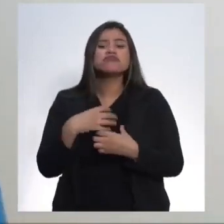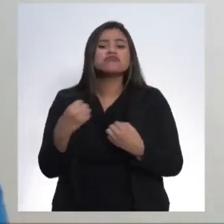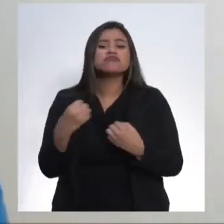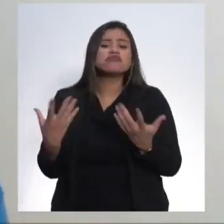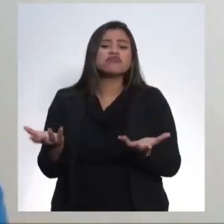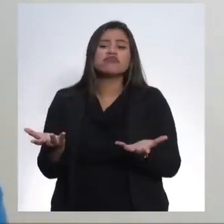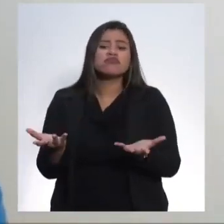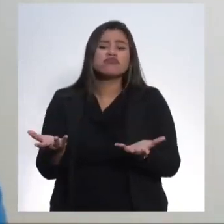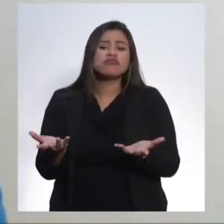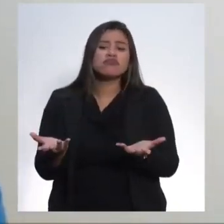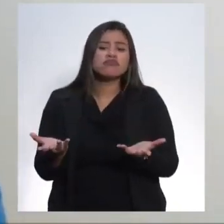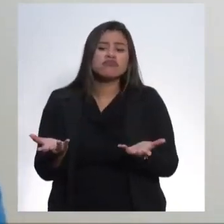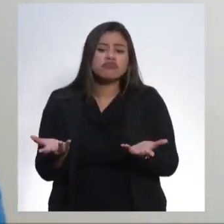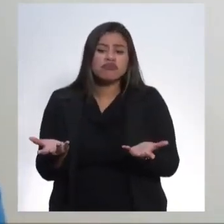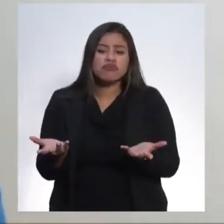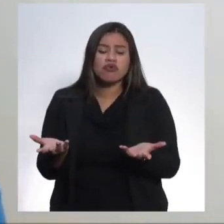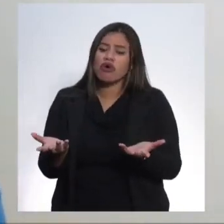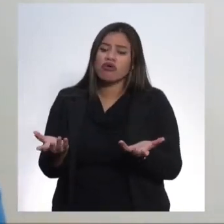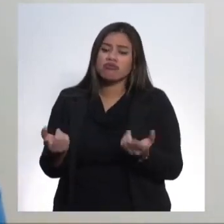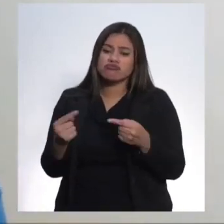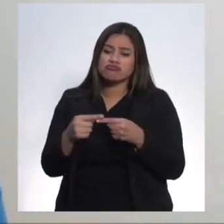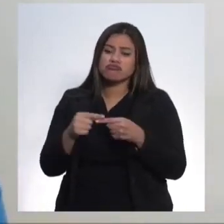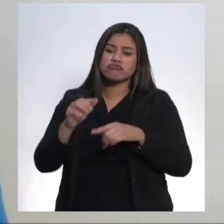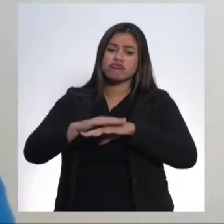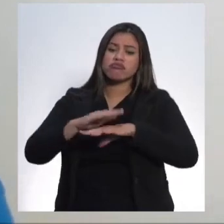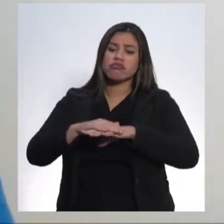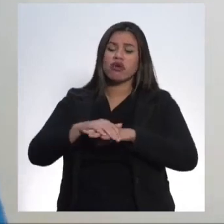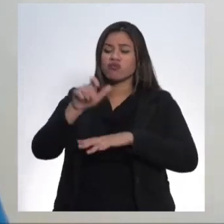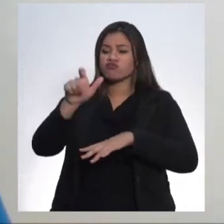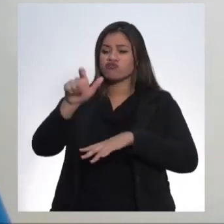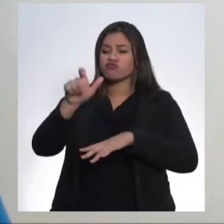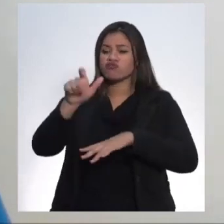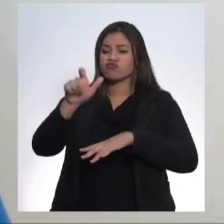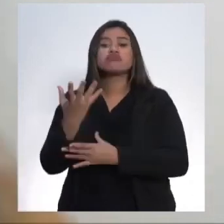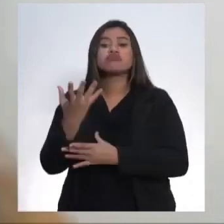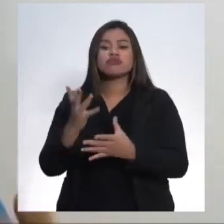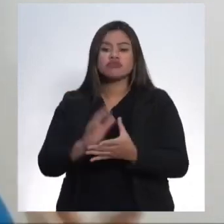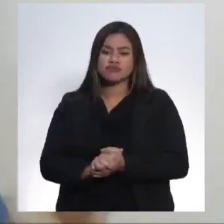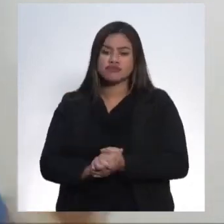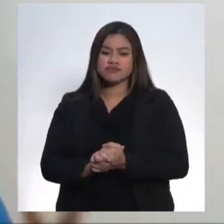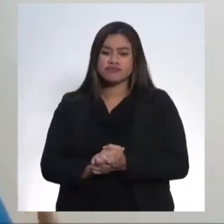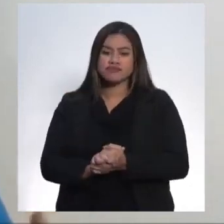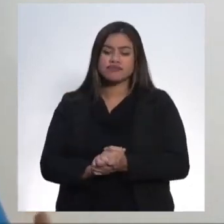vida desse personagem que vocês criaram? O que você fala